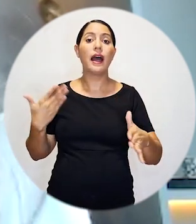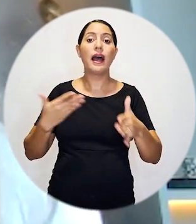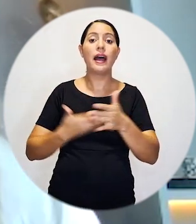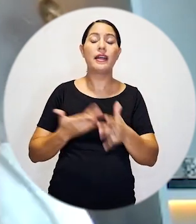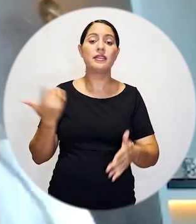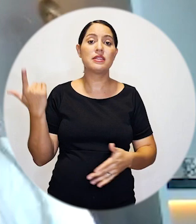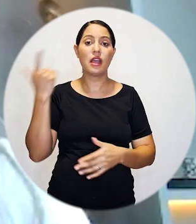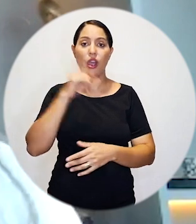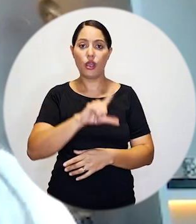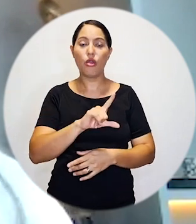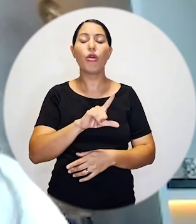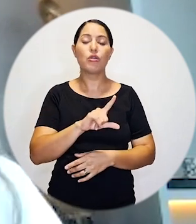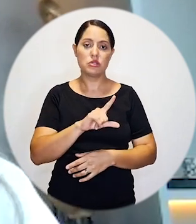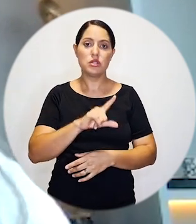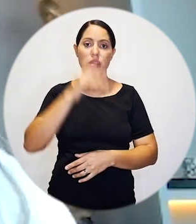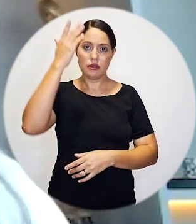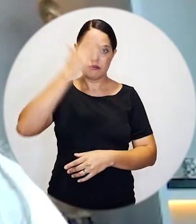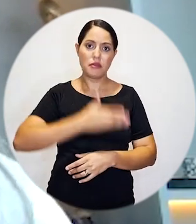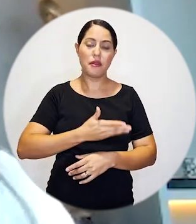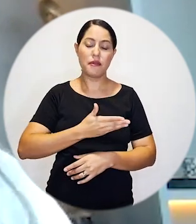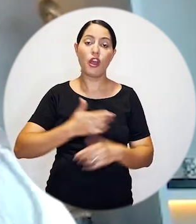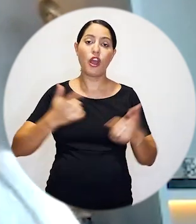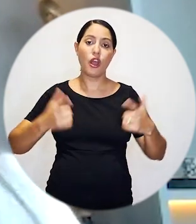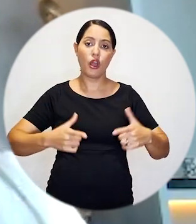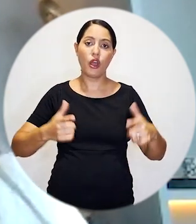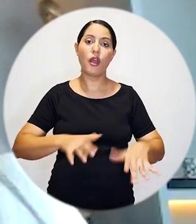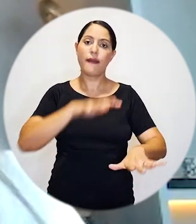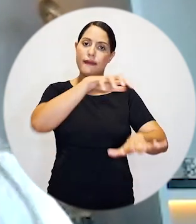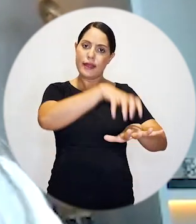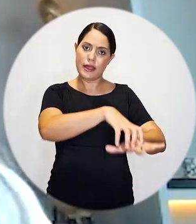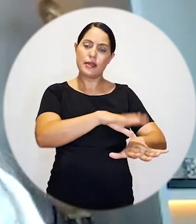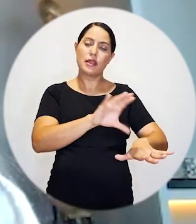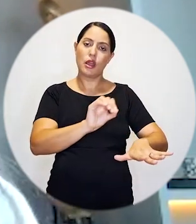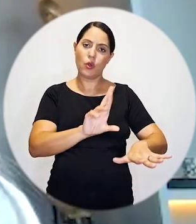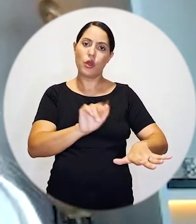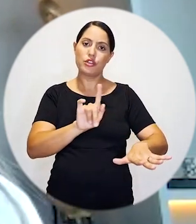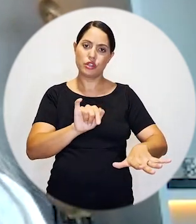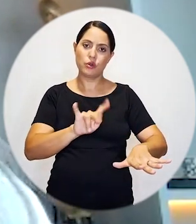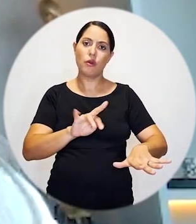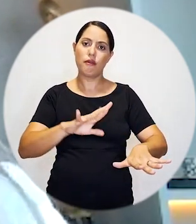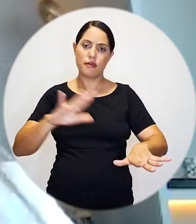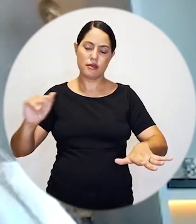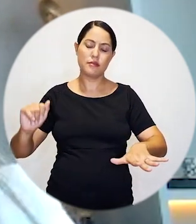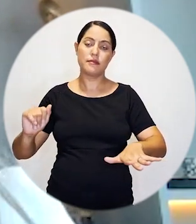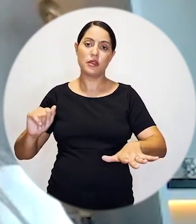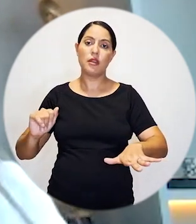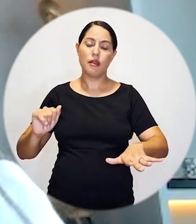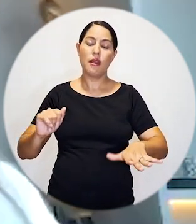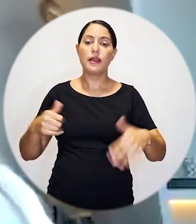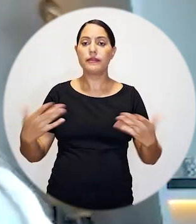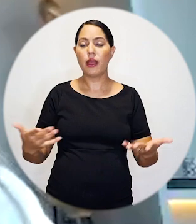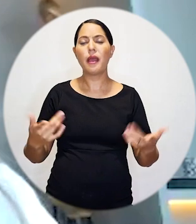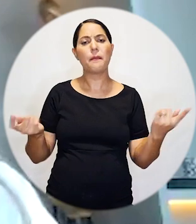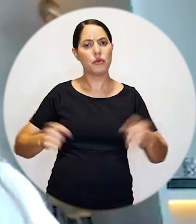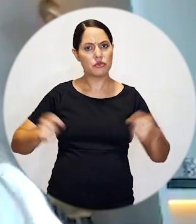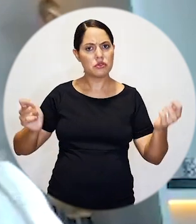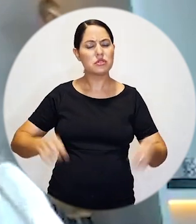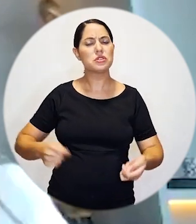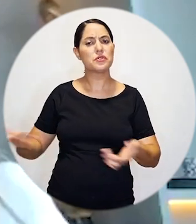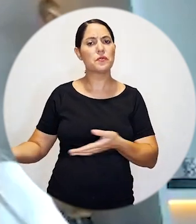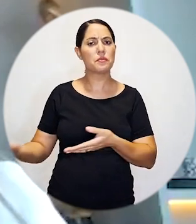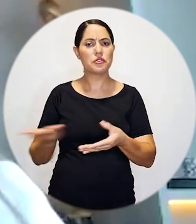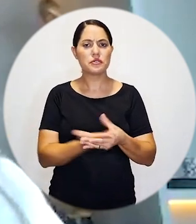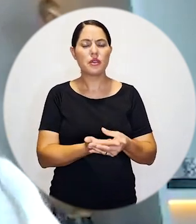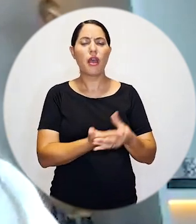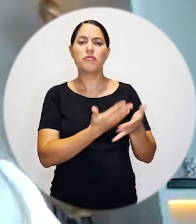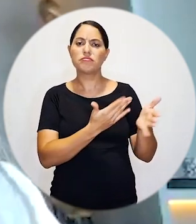esse impulsionamento no âmbito da Corregedoria Nacional para que esses processos sejam seguidos de